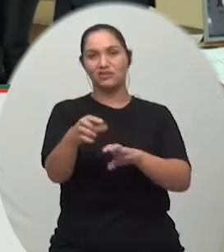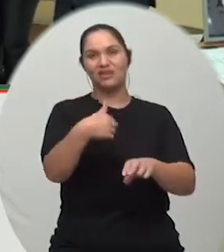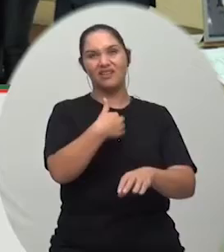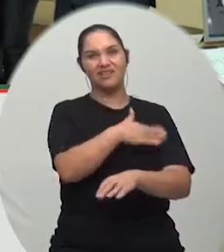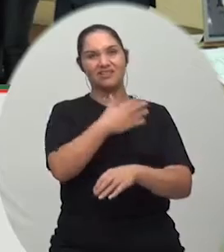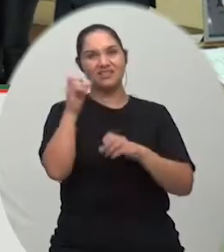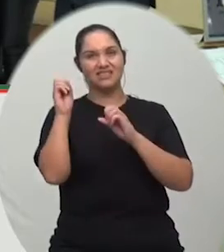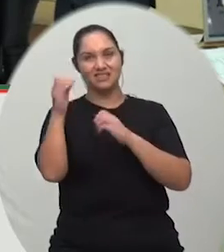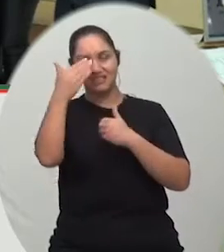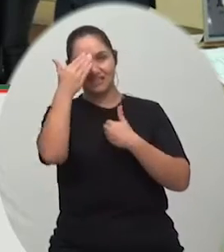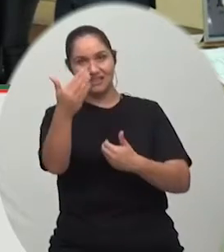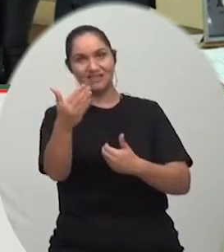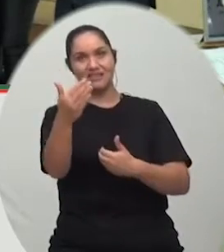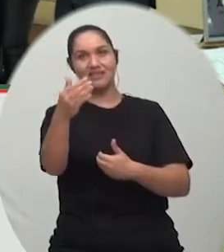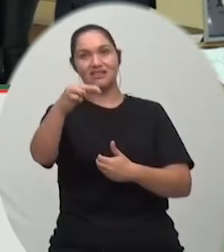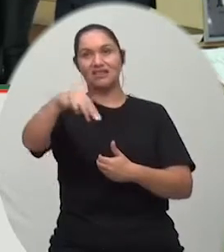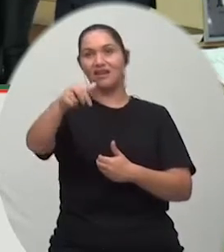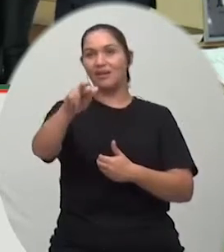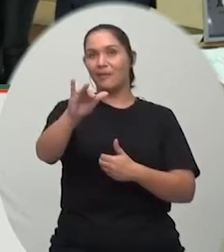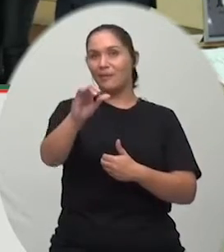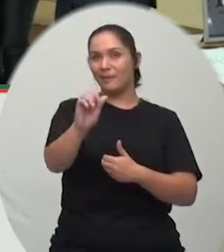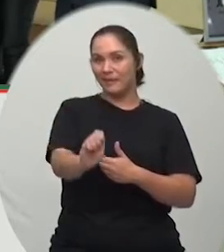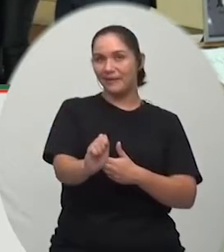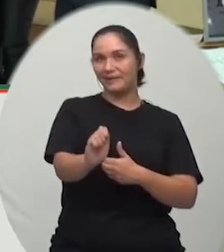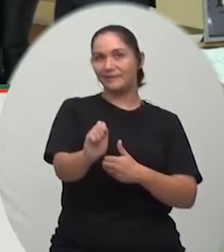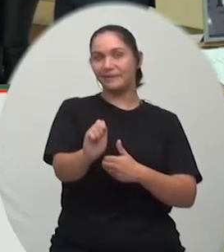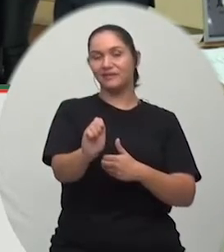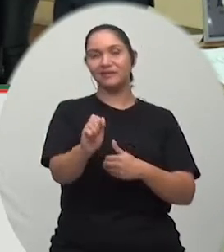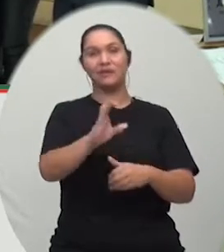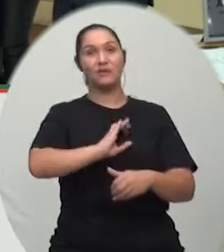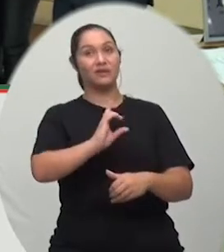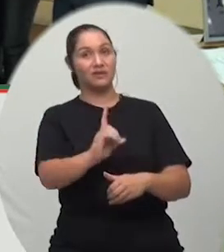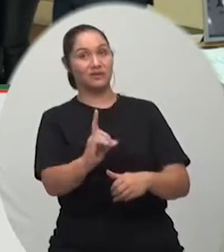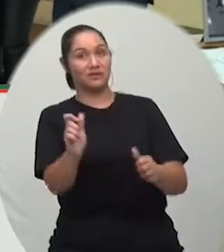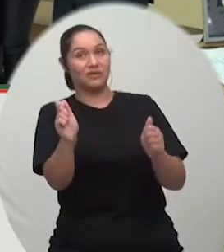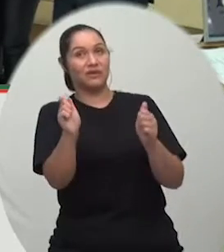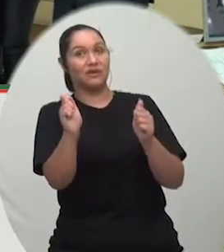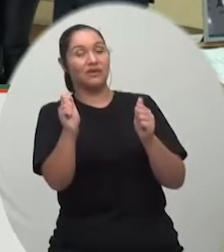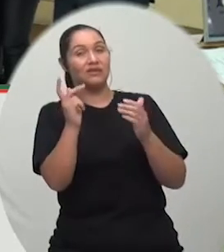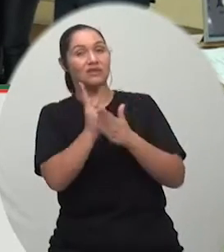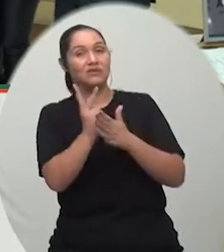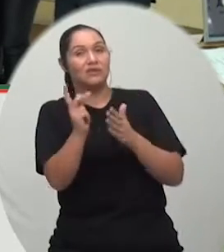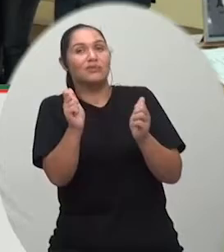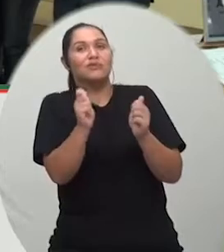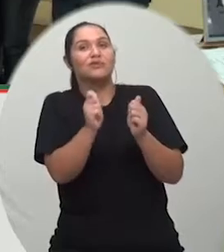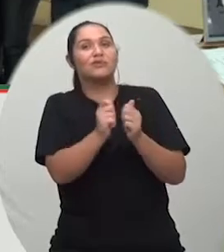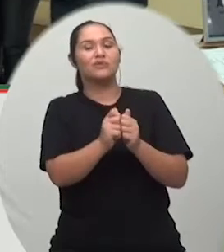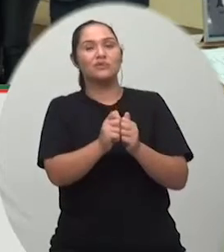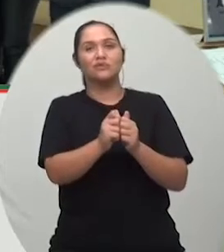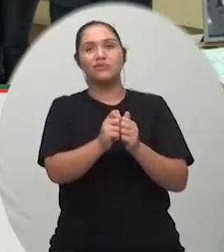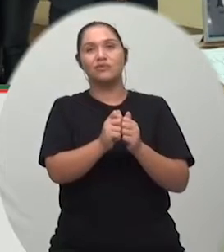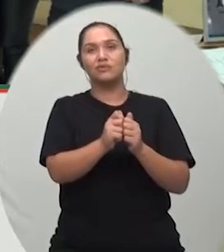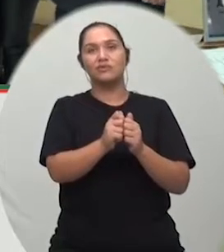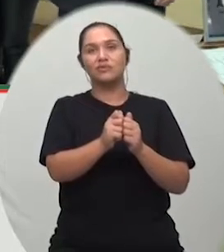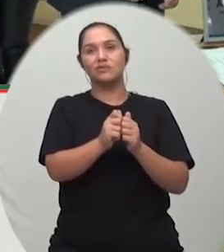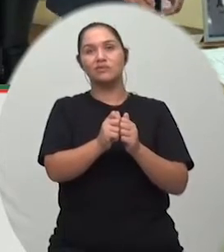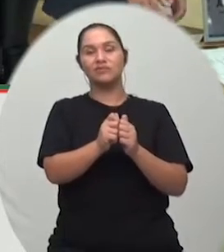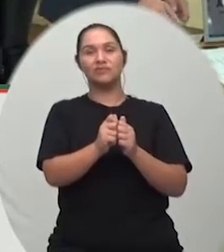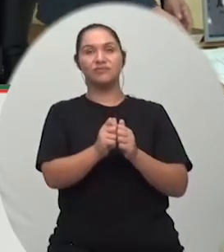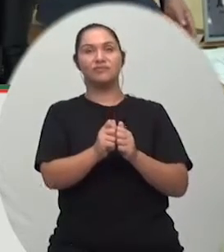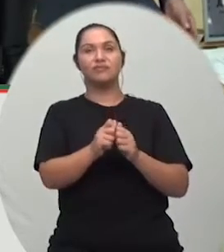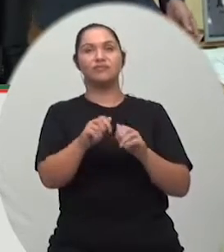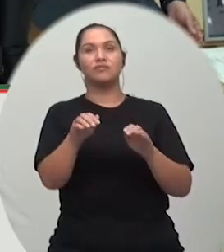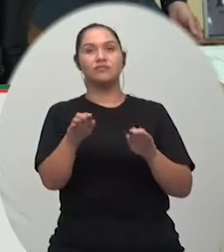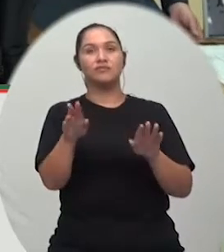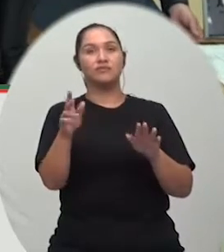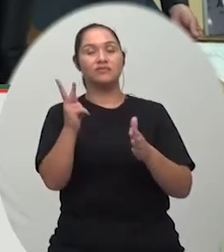professora Márcia, coordenadora de junta, que caminha ao meu lado, que me ajuda, que divide comigo tanto as